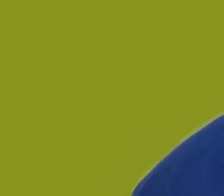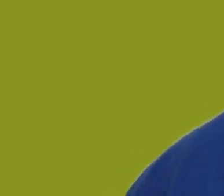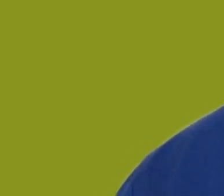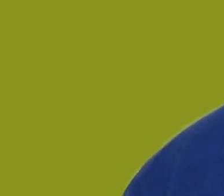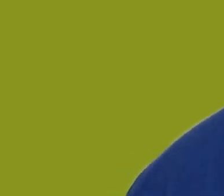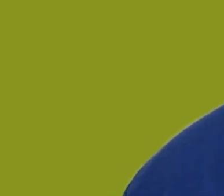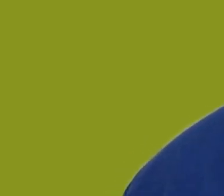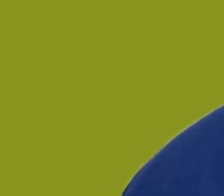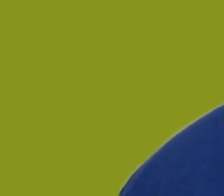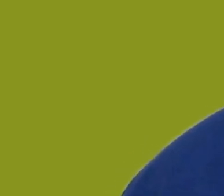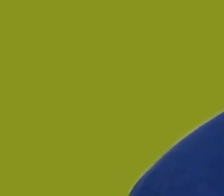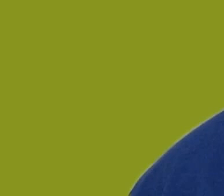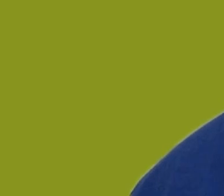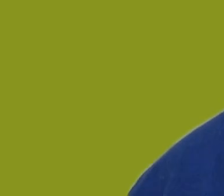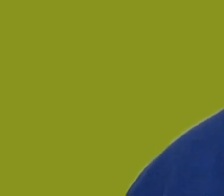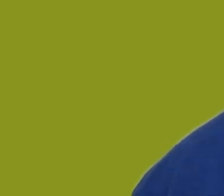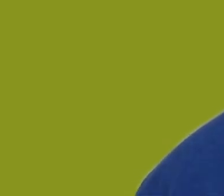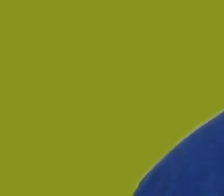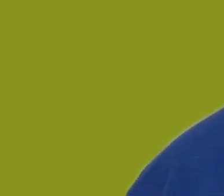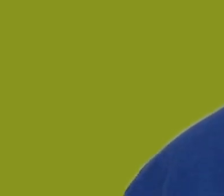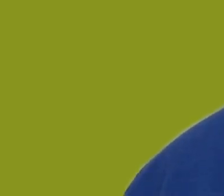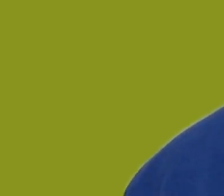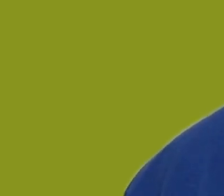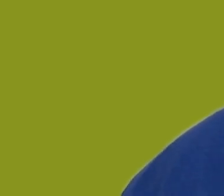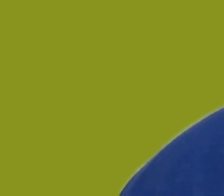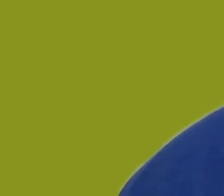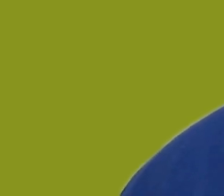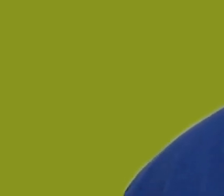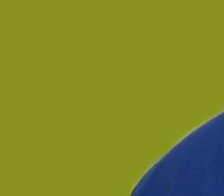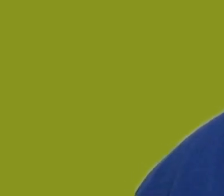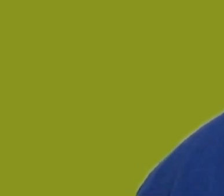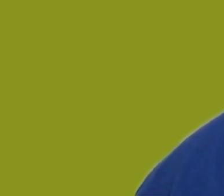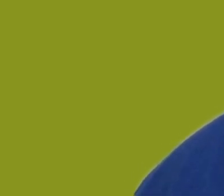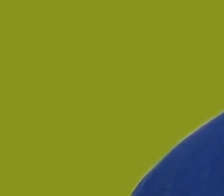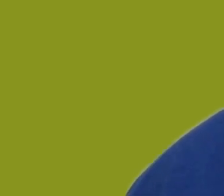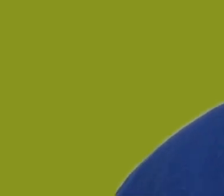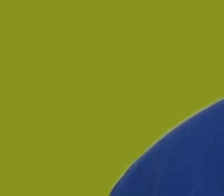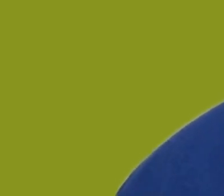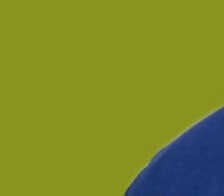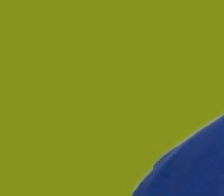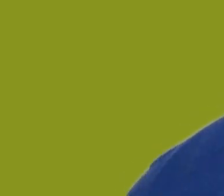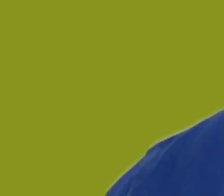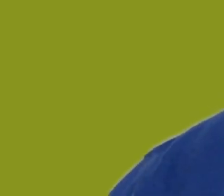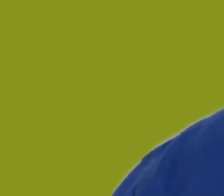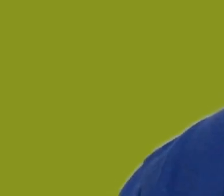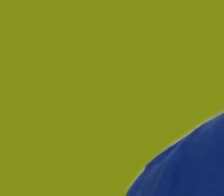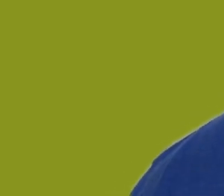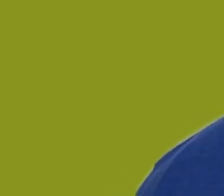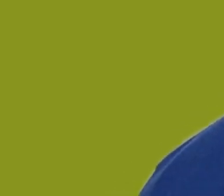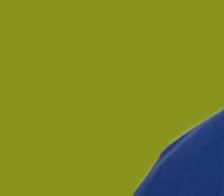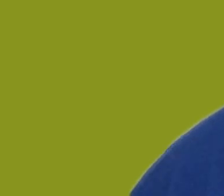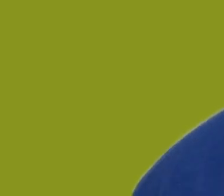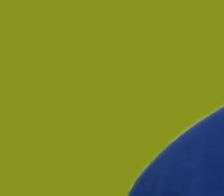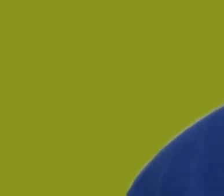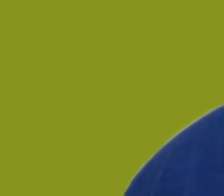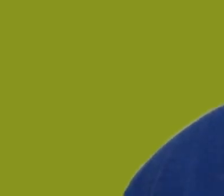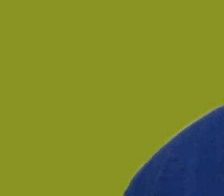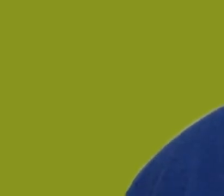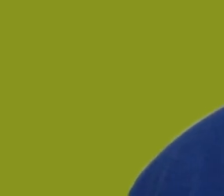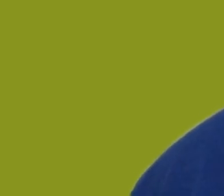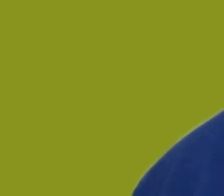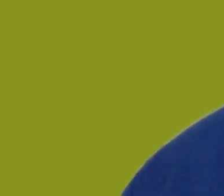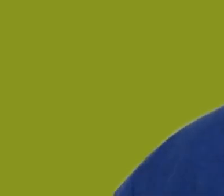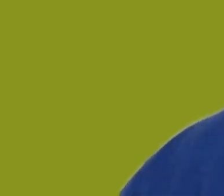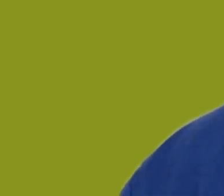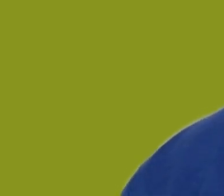assistido as pregações, deixa seu like, compartilha, comenta e se inscreve no canal. Isso ajuda muito o canal a levar a palavra ainda a mais pessoas. E mais um